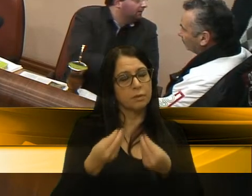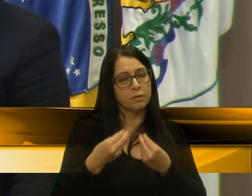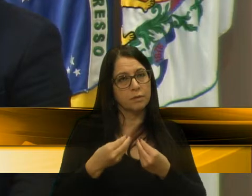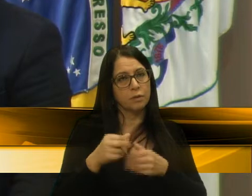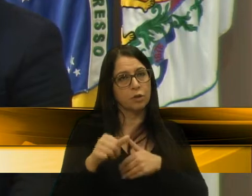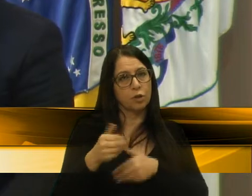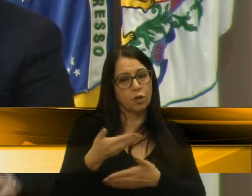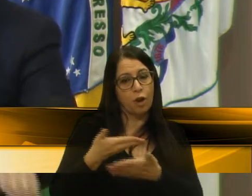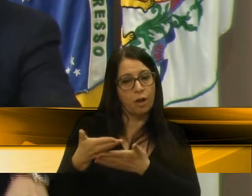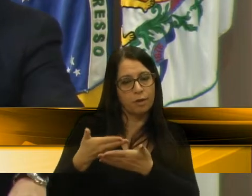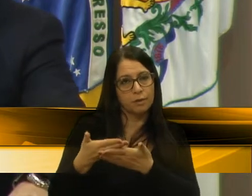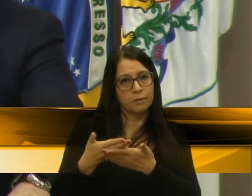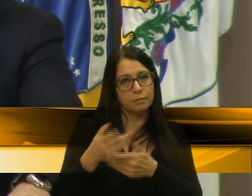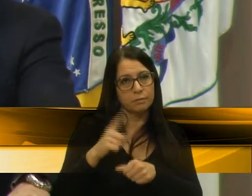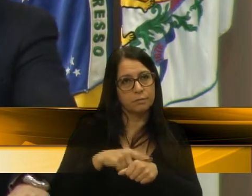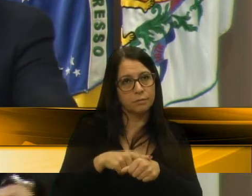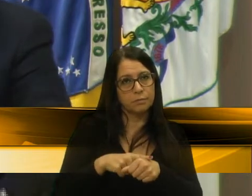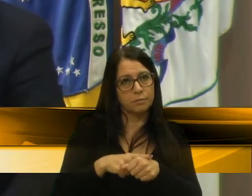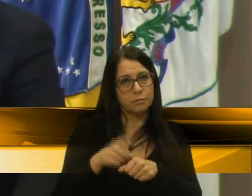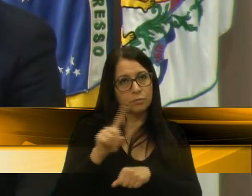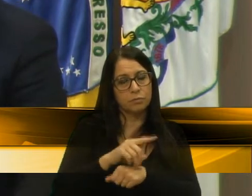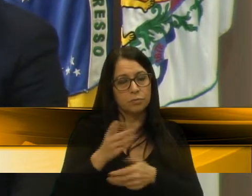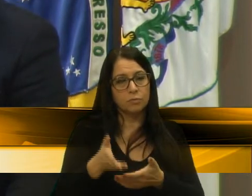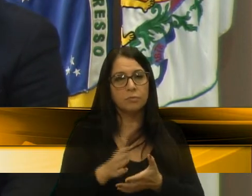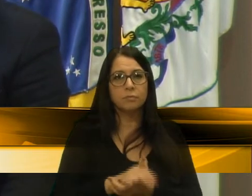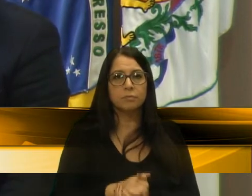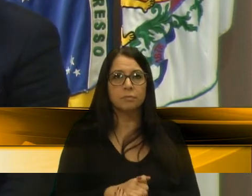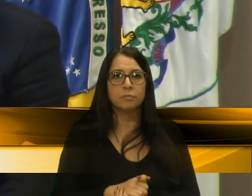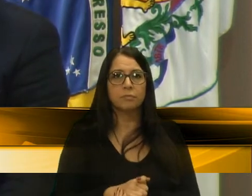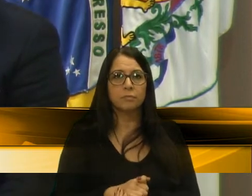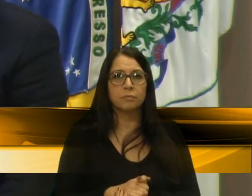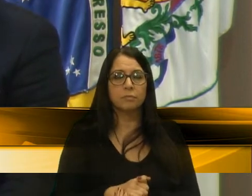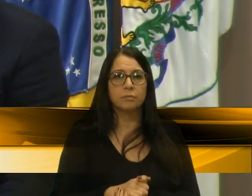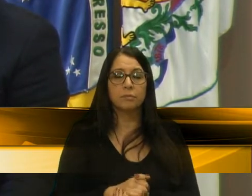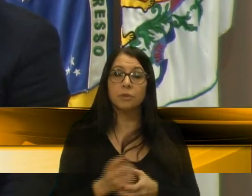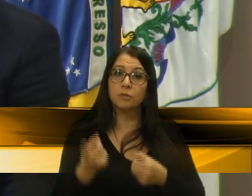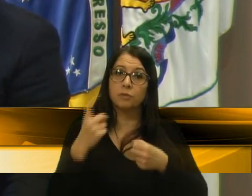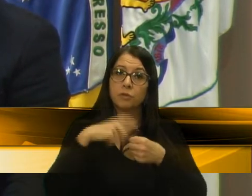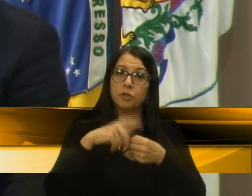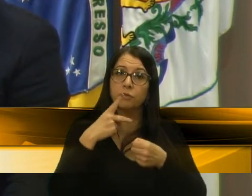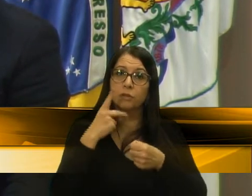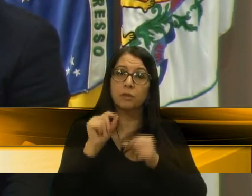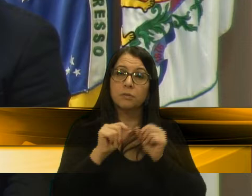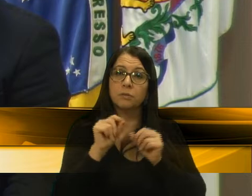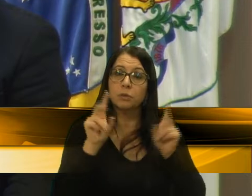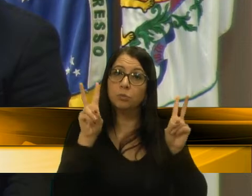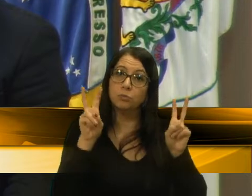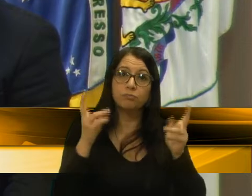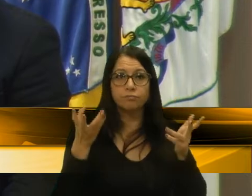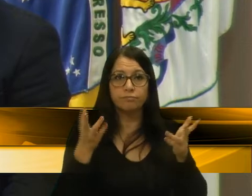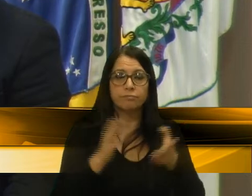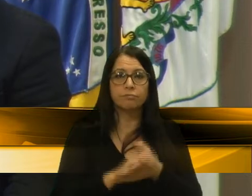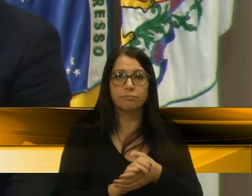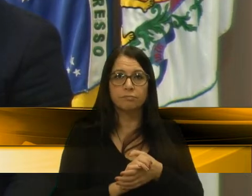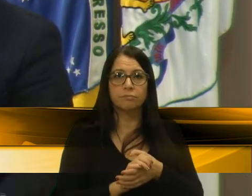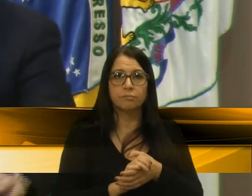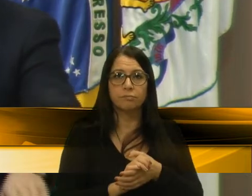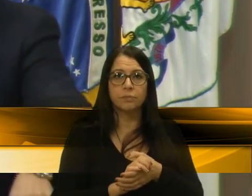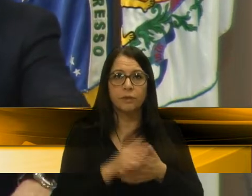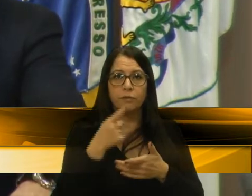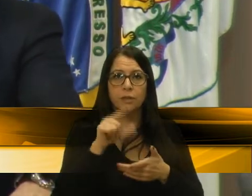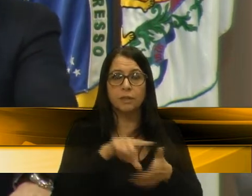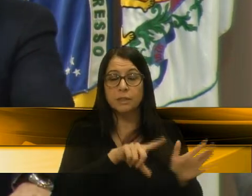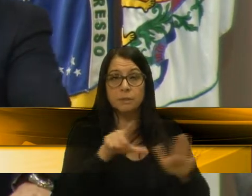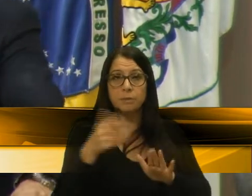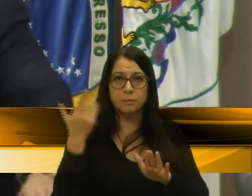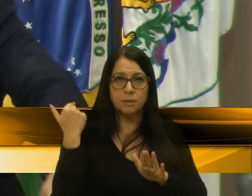troca de espaço, pela cedência de espaço dele no dia de hoje. E eu volto a falar de um assunto que eu levantei na semana passada,